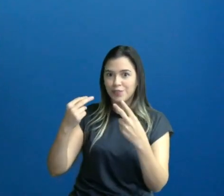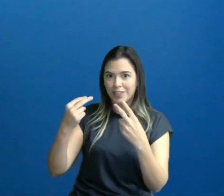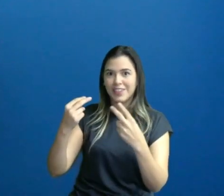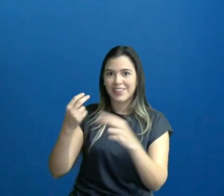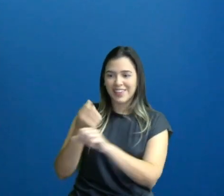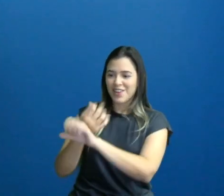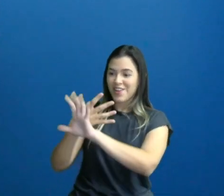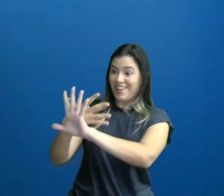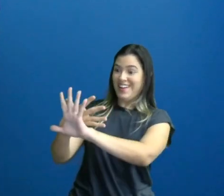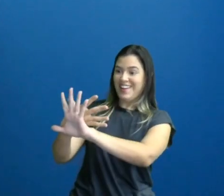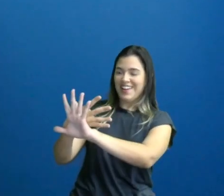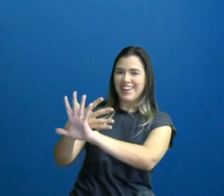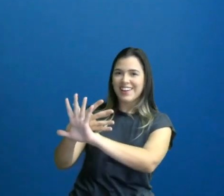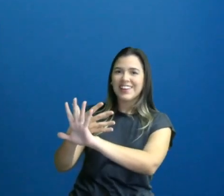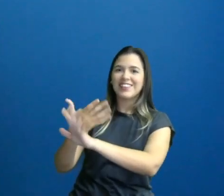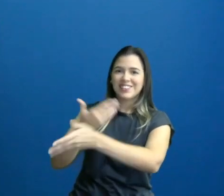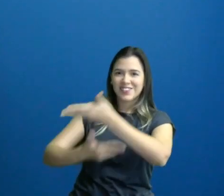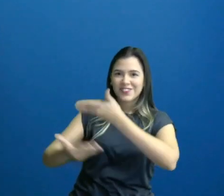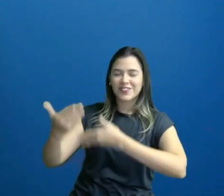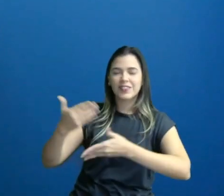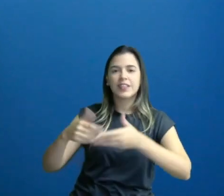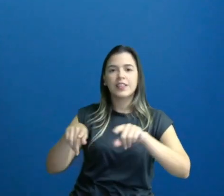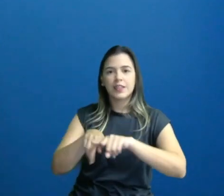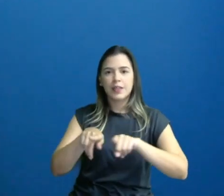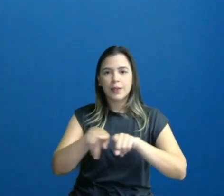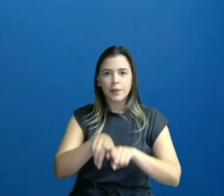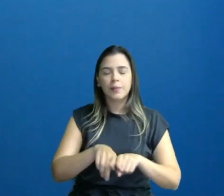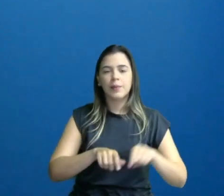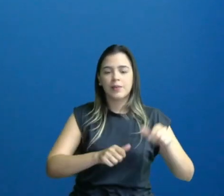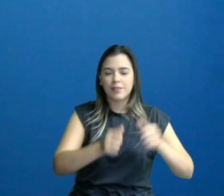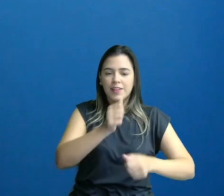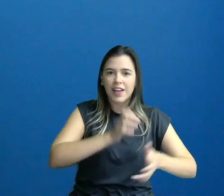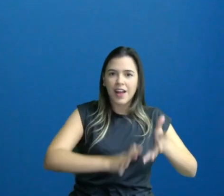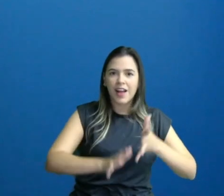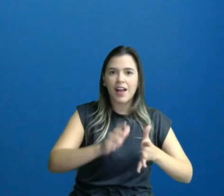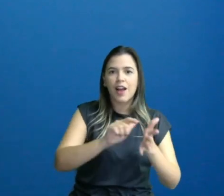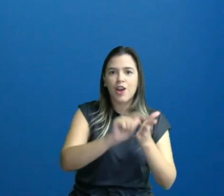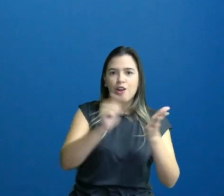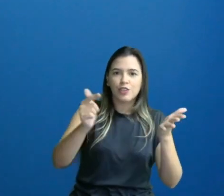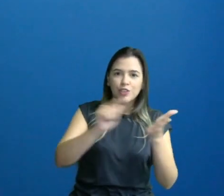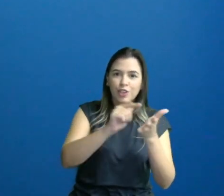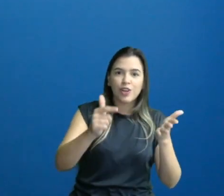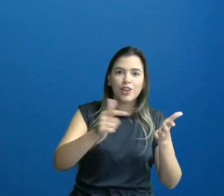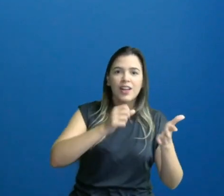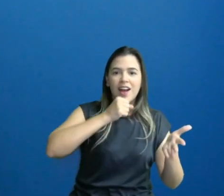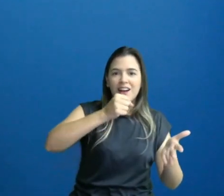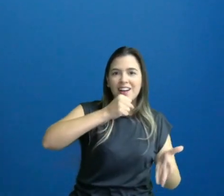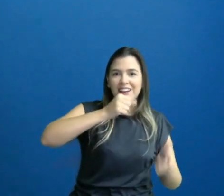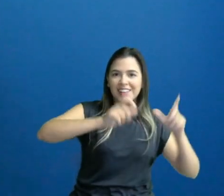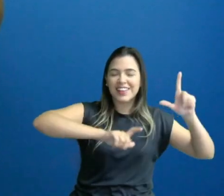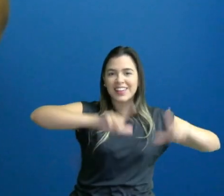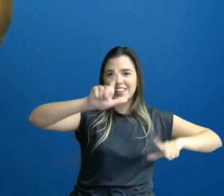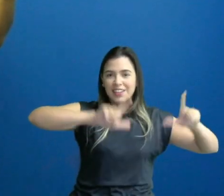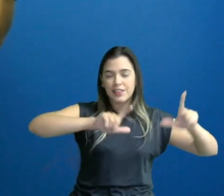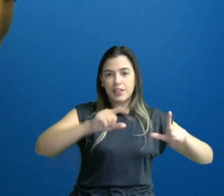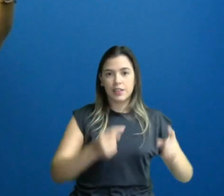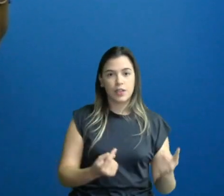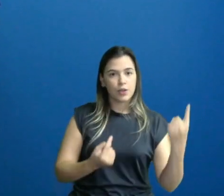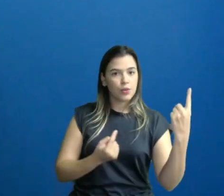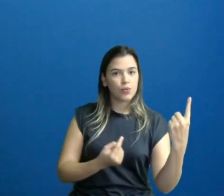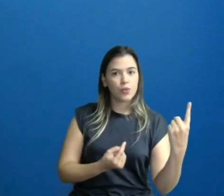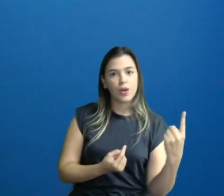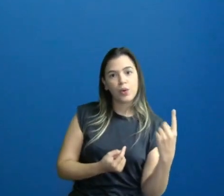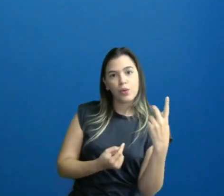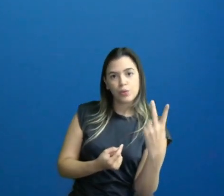não é mesmo e na mensagem falada também existe os jornais e na TV Onde existem uma